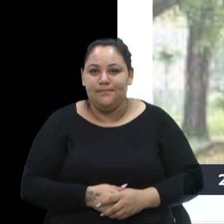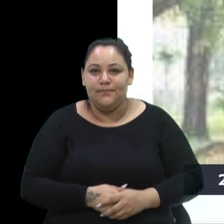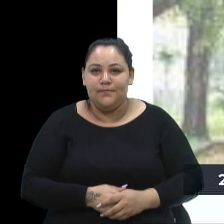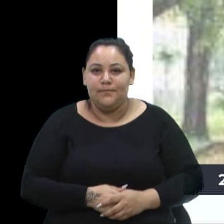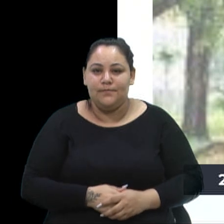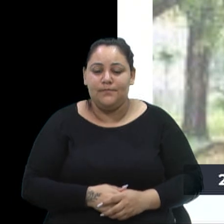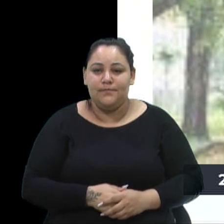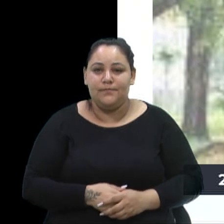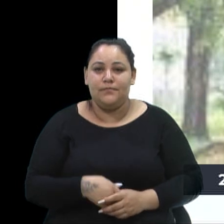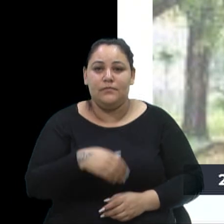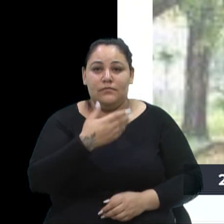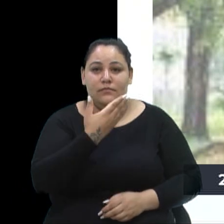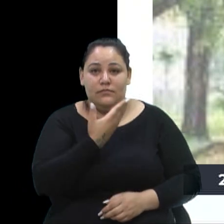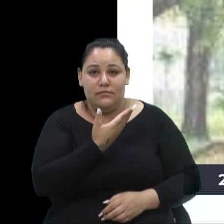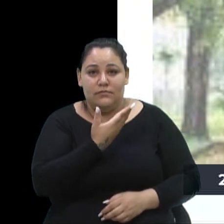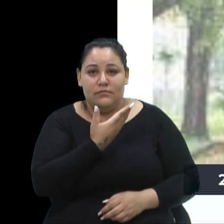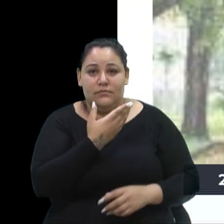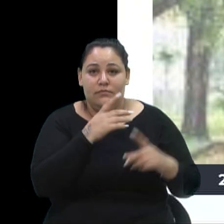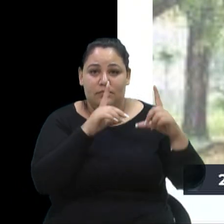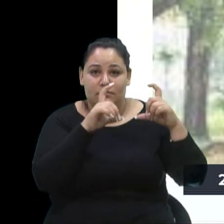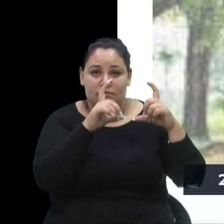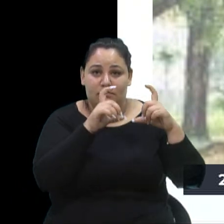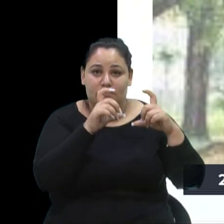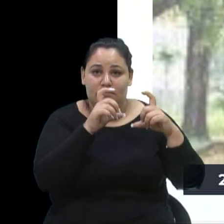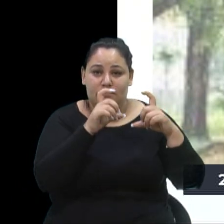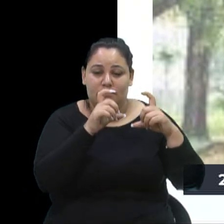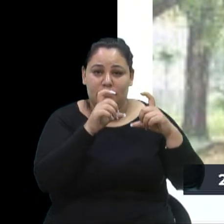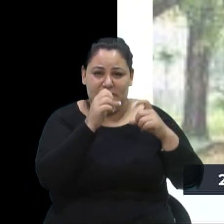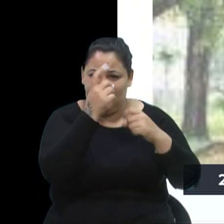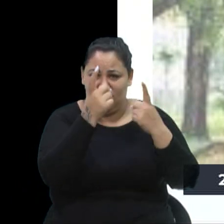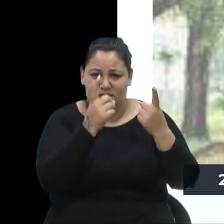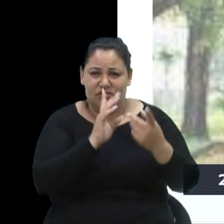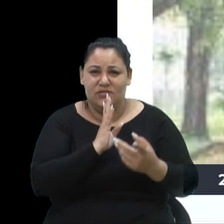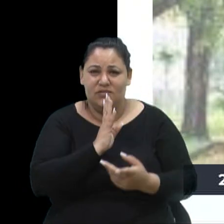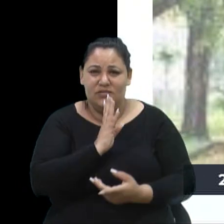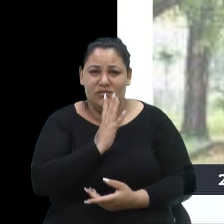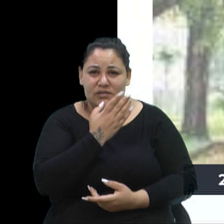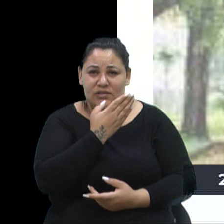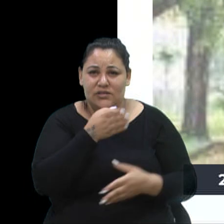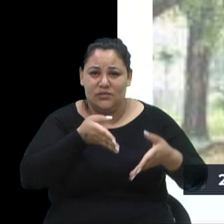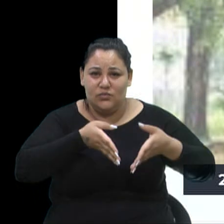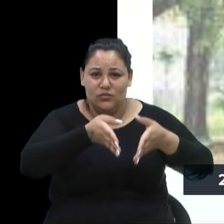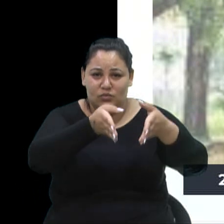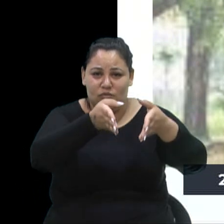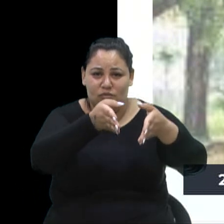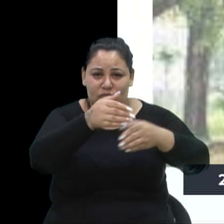Essa imagem, alguém reconhece essa rua?